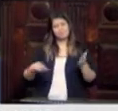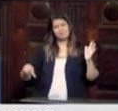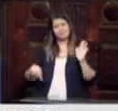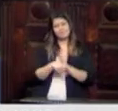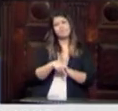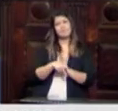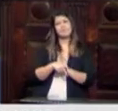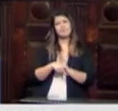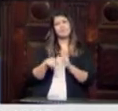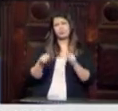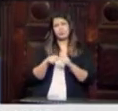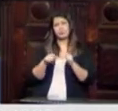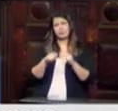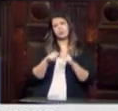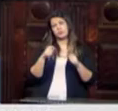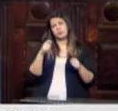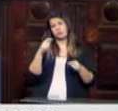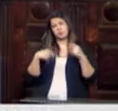que faz política